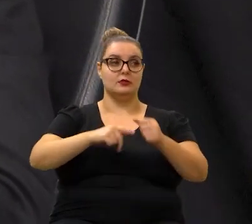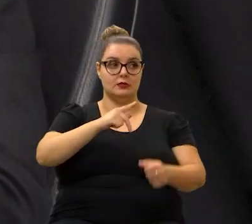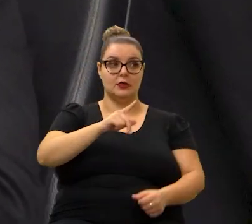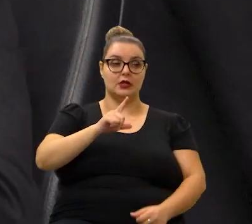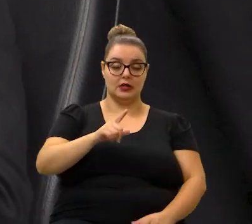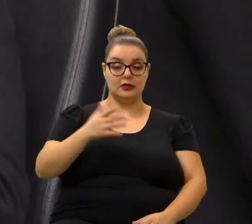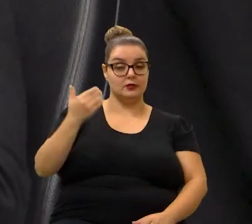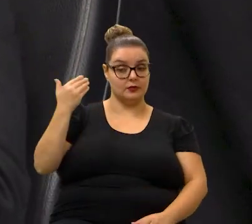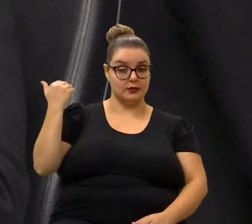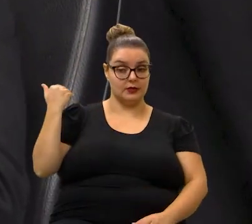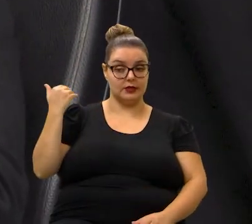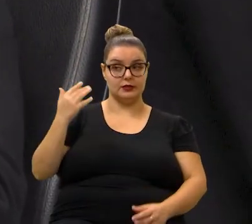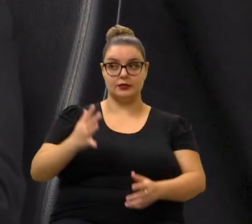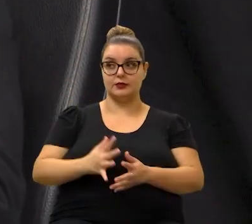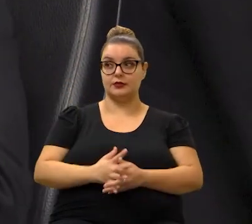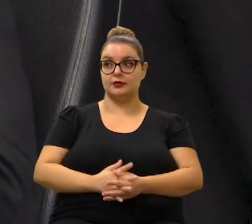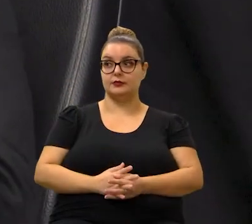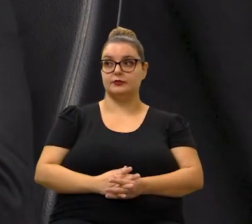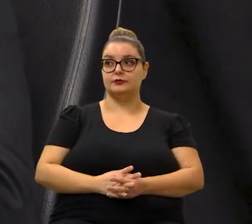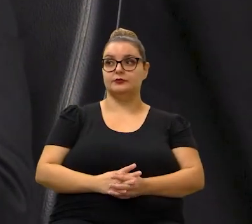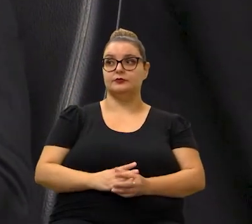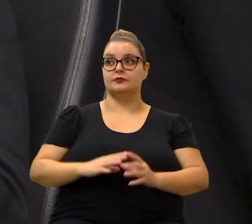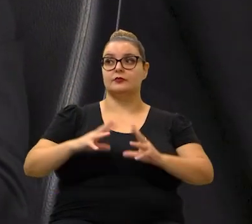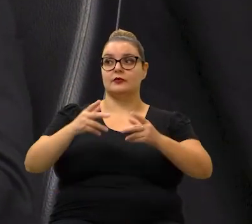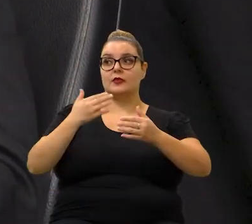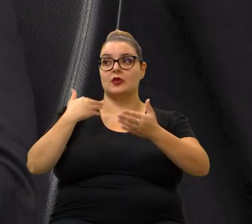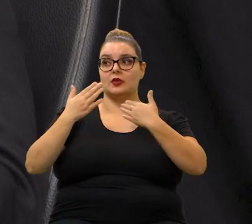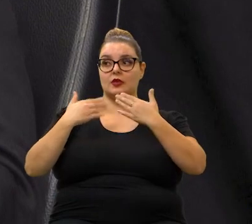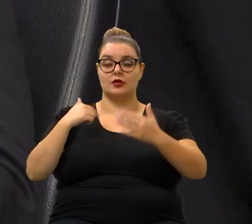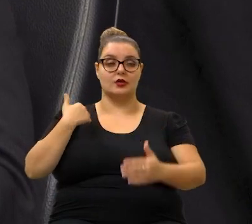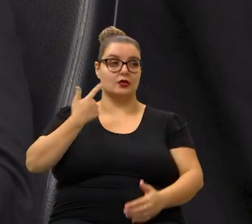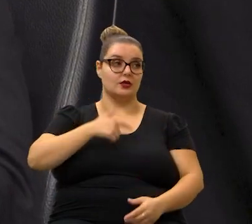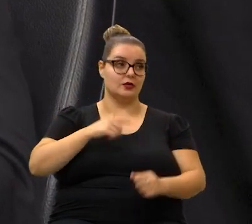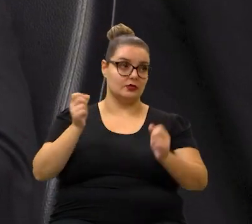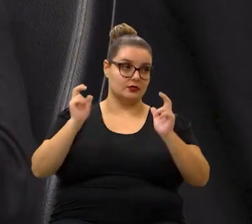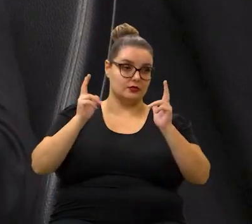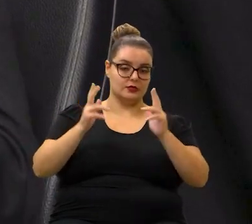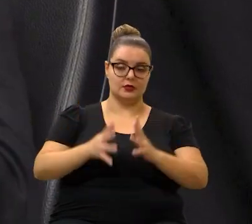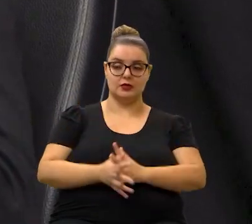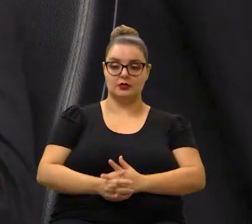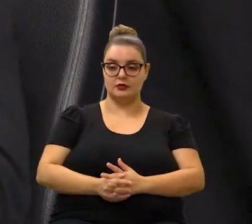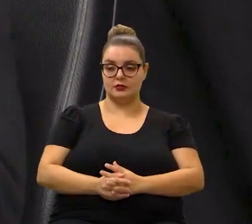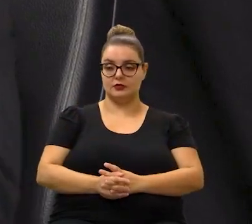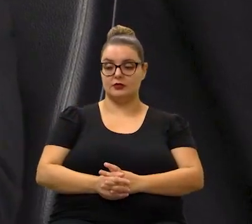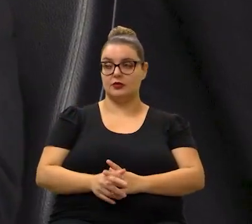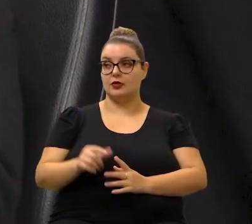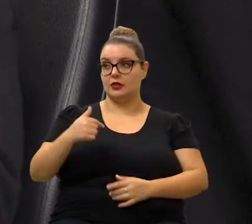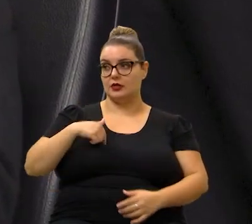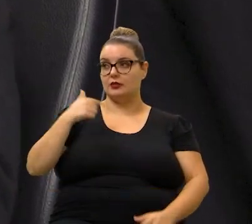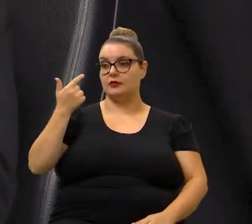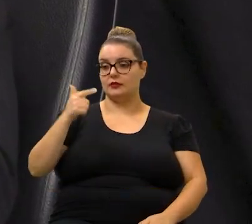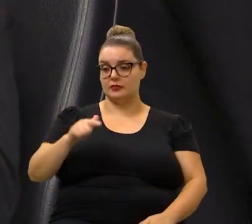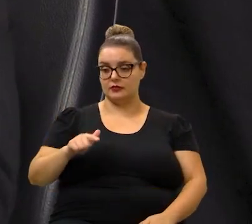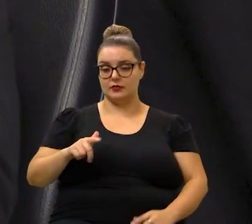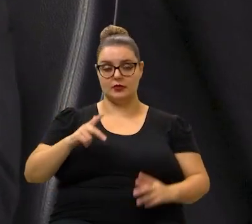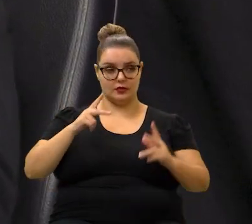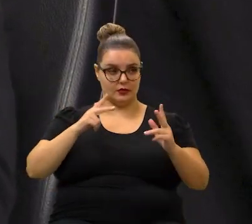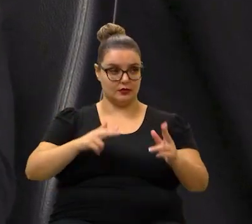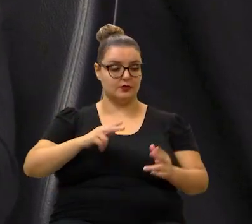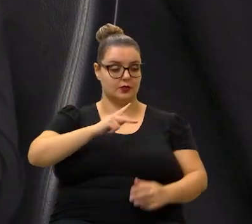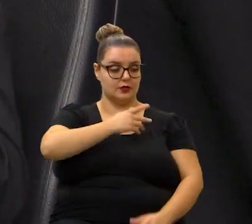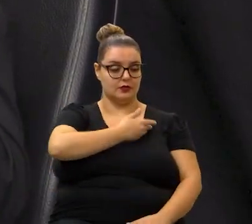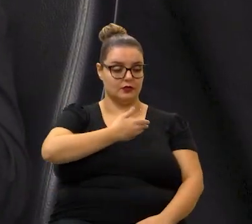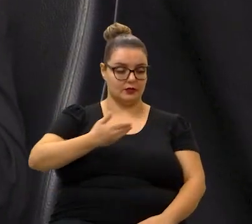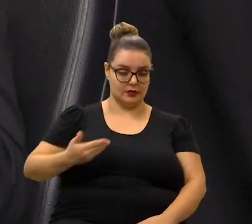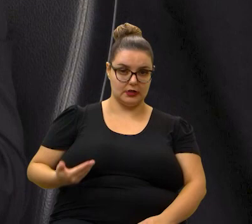tá na época E como tinha todas essas conversas e nós estávamos atentos falei ah eu vou continuar com o governo que